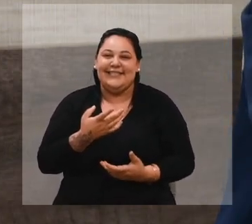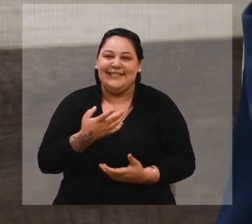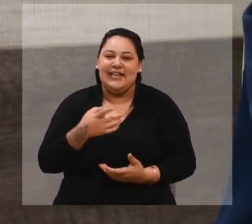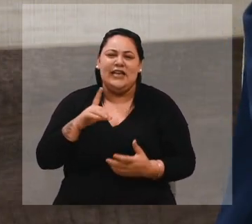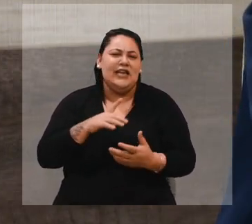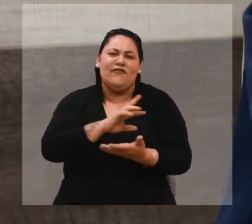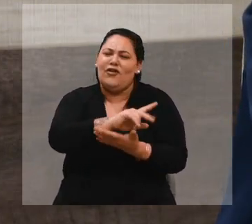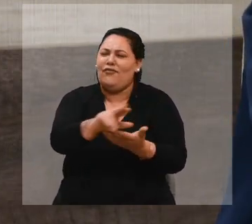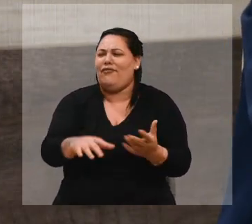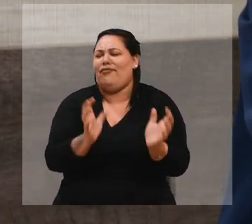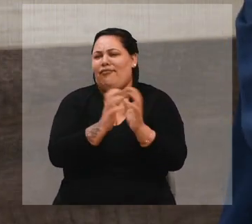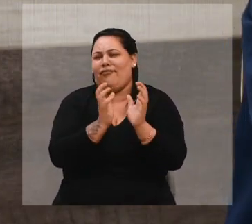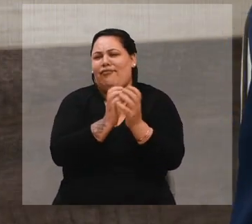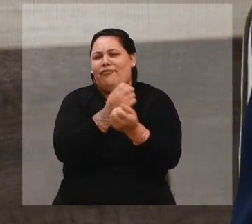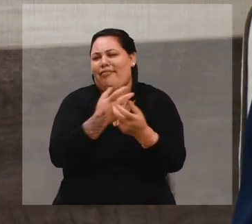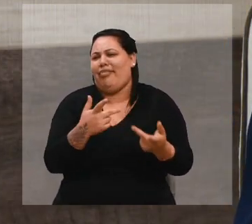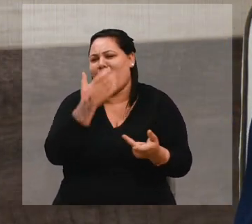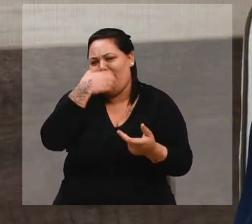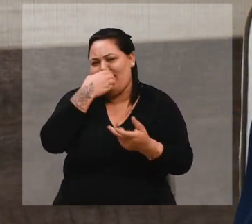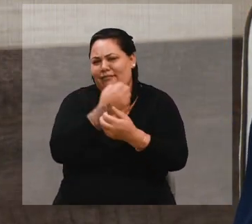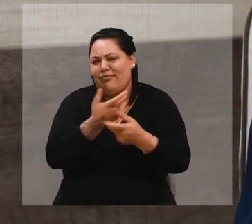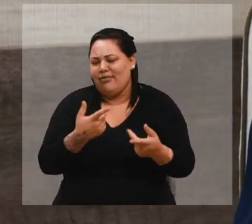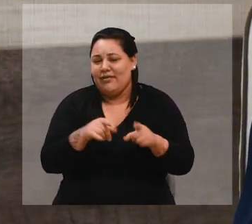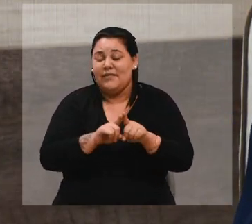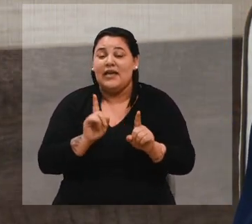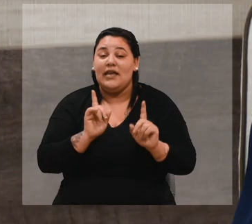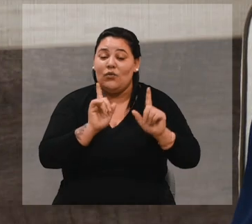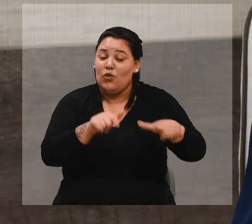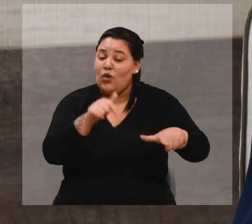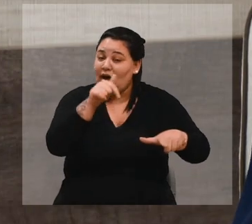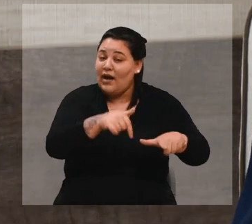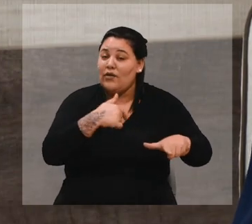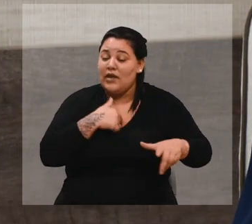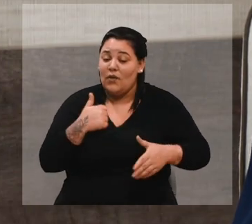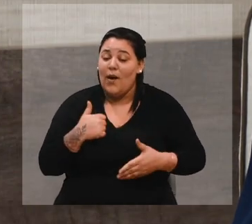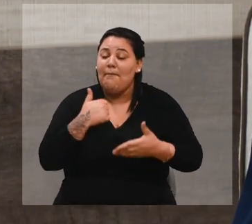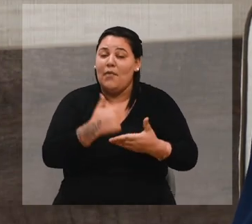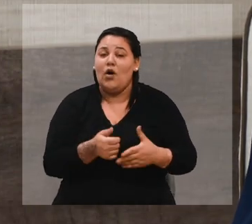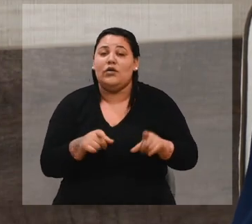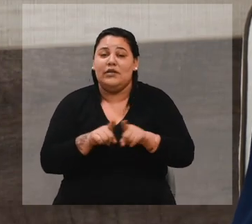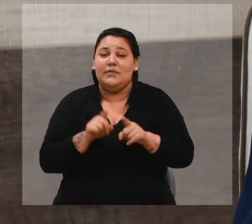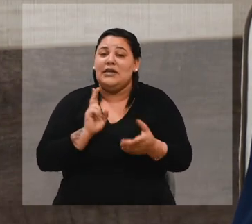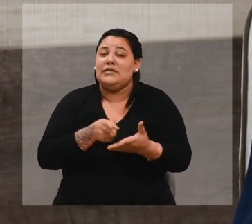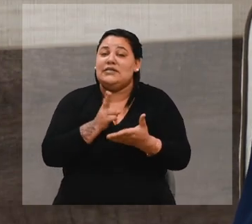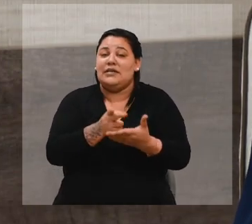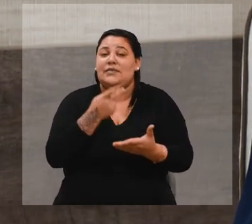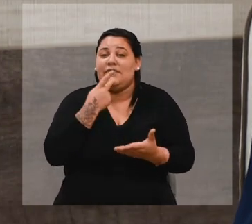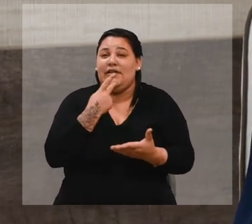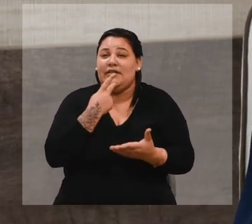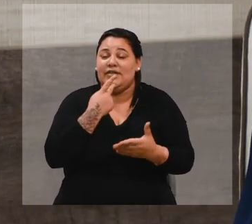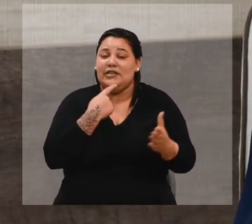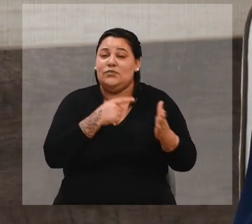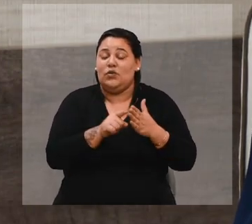contar hortifruti granjeiros. E é um local que eu sempre defendo como economista, e já respondendo também a sua outra